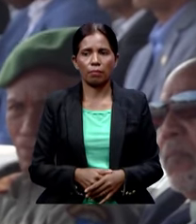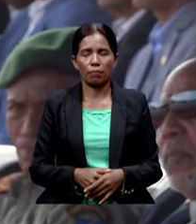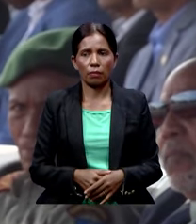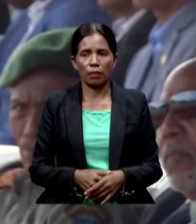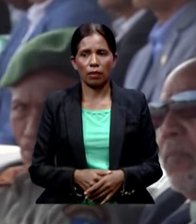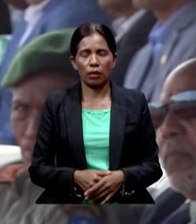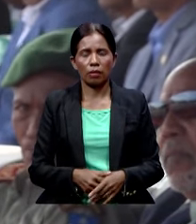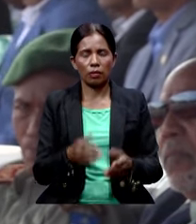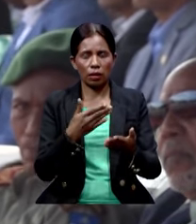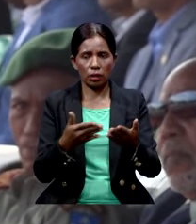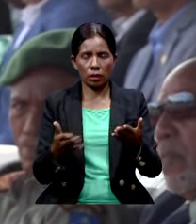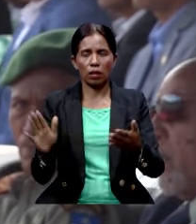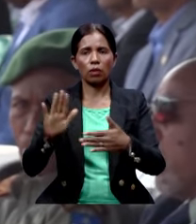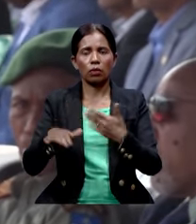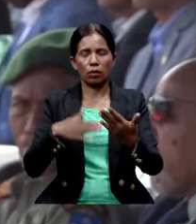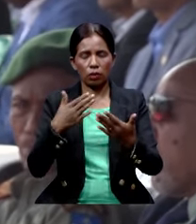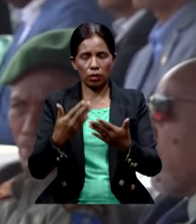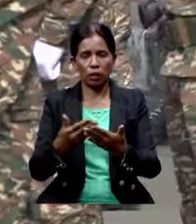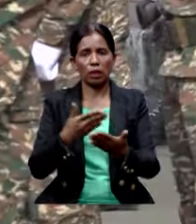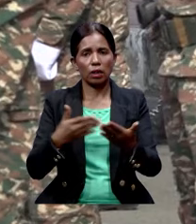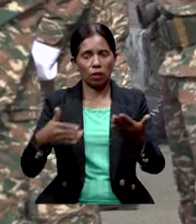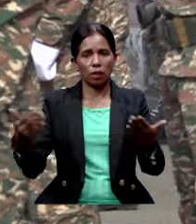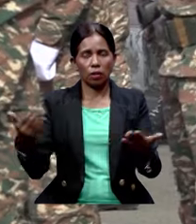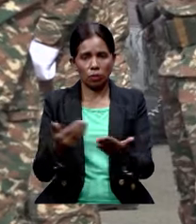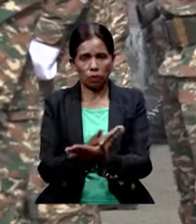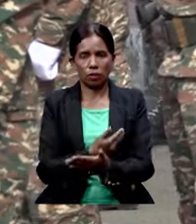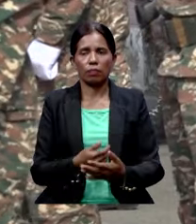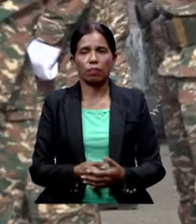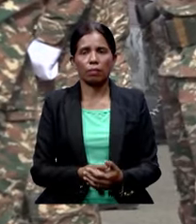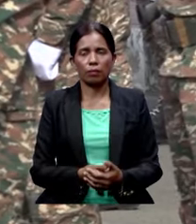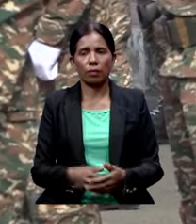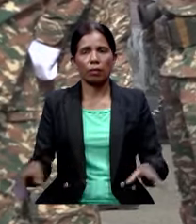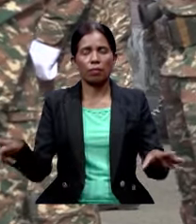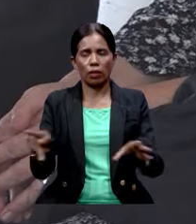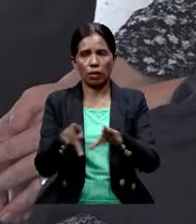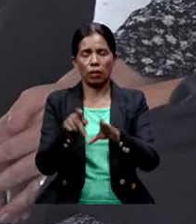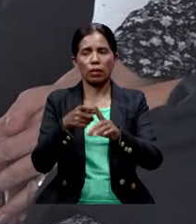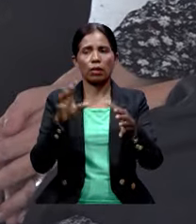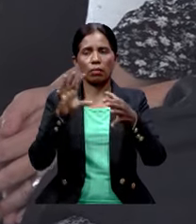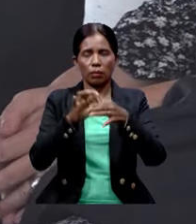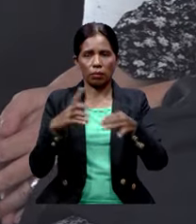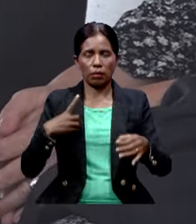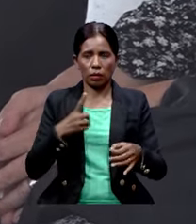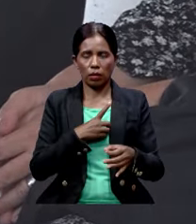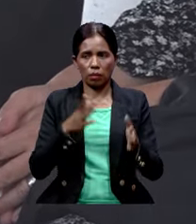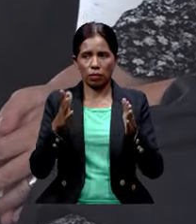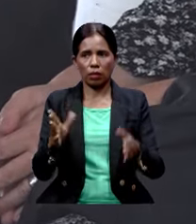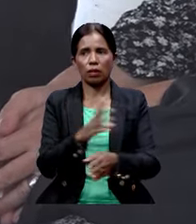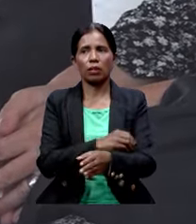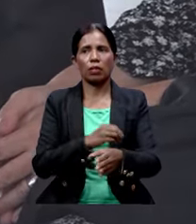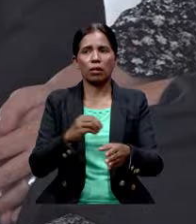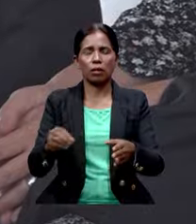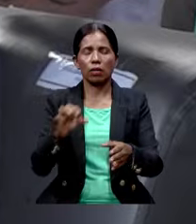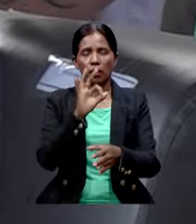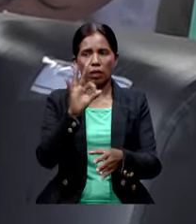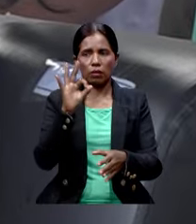significa equipamento moderno para manutenção. Cerimônia né participa moço se membro deputado Balun, ex-tenente-general